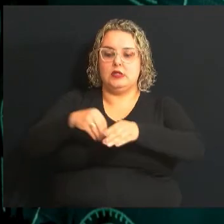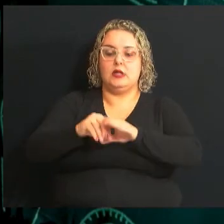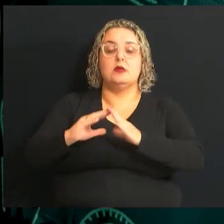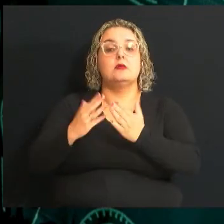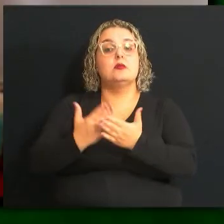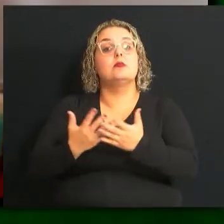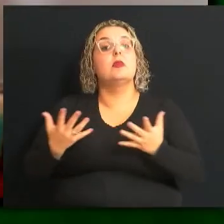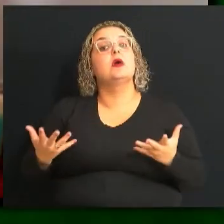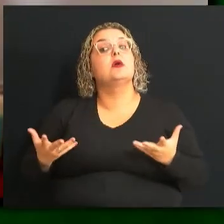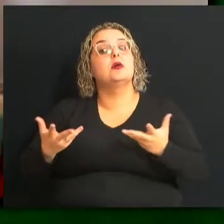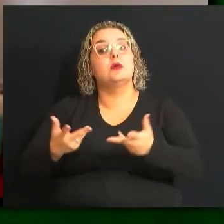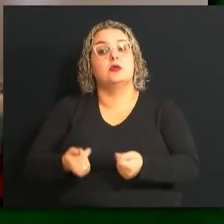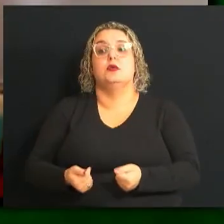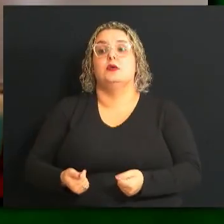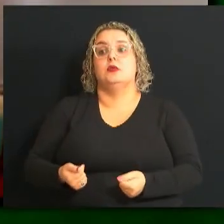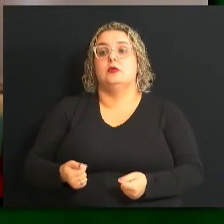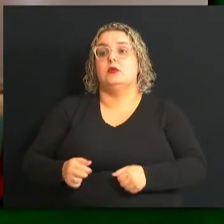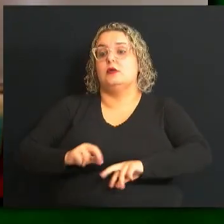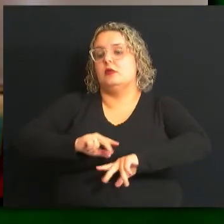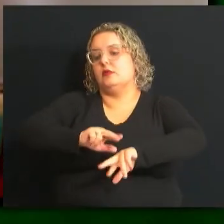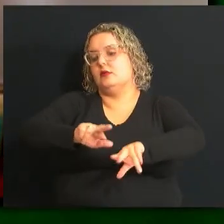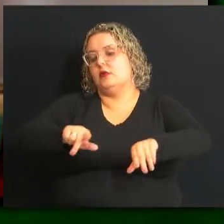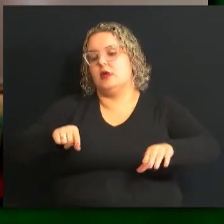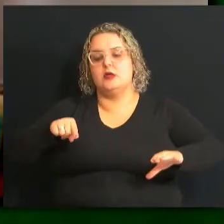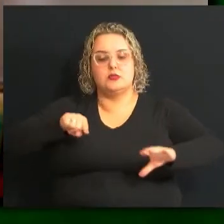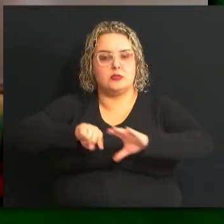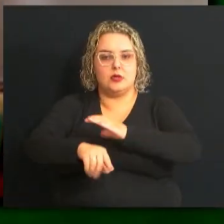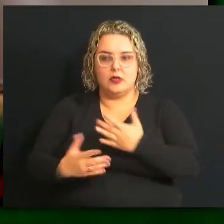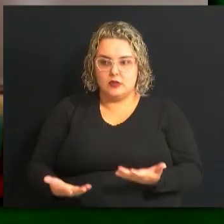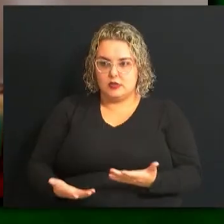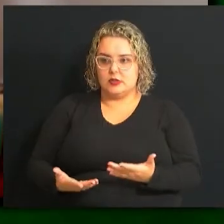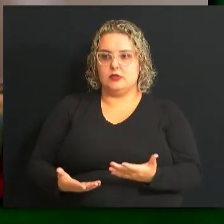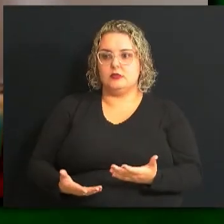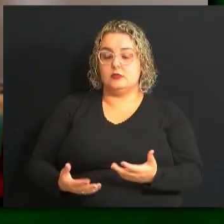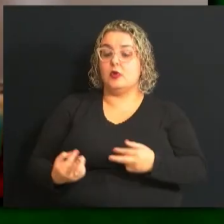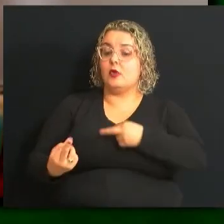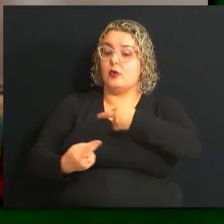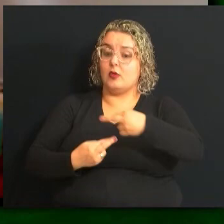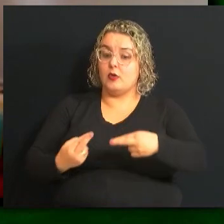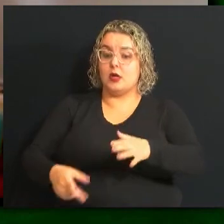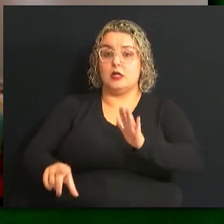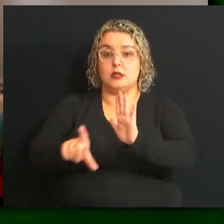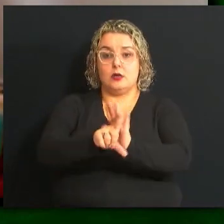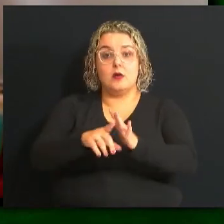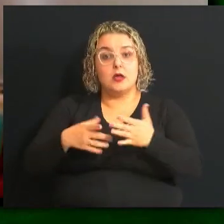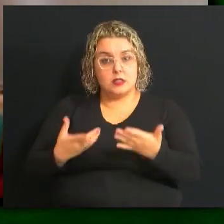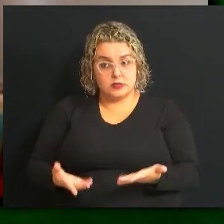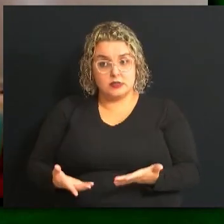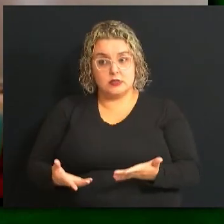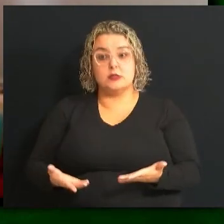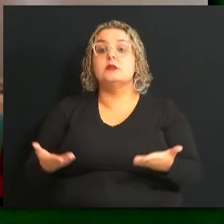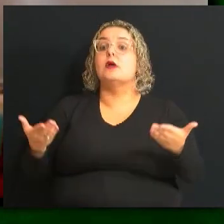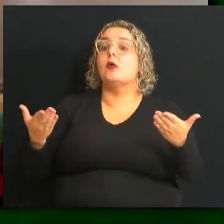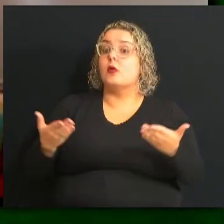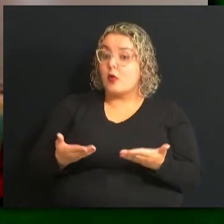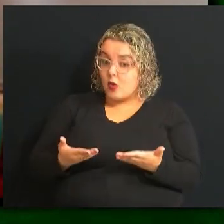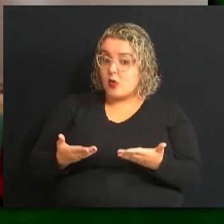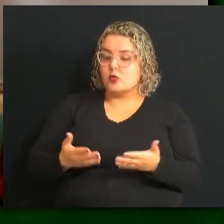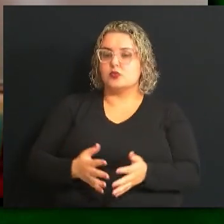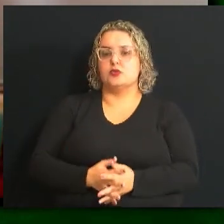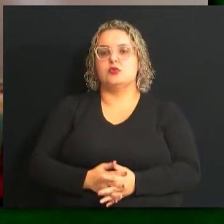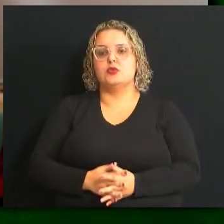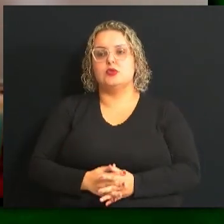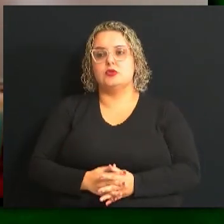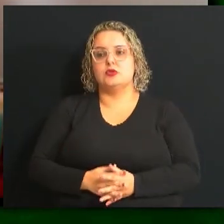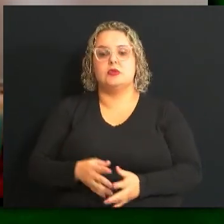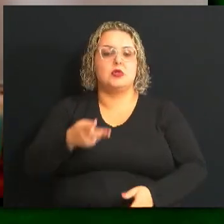todos, e a gente fez muitos avanços, né, sobretudo em relação às leis. Então, hoje, se a gente tiver que